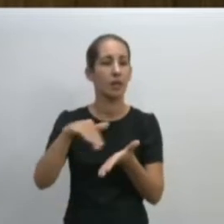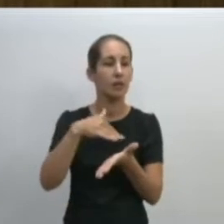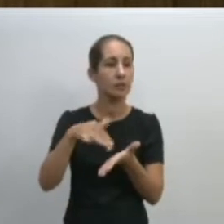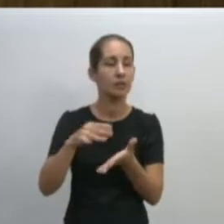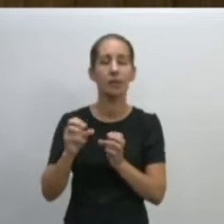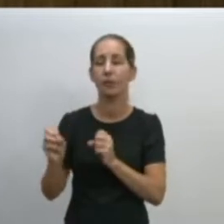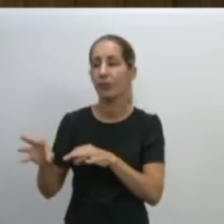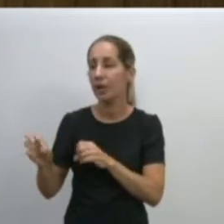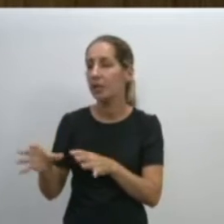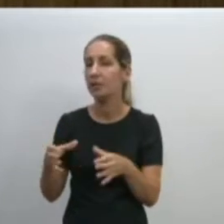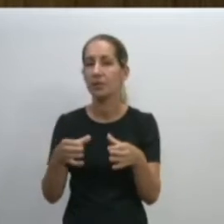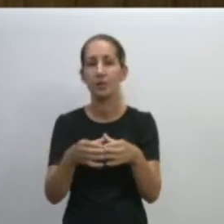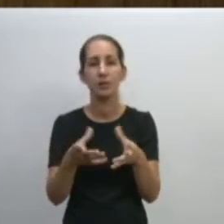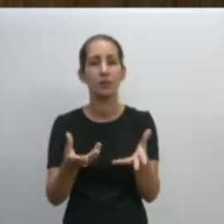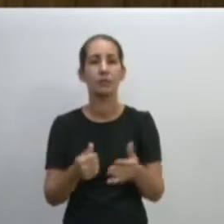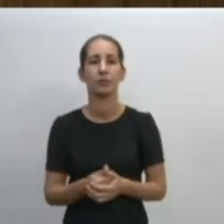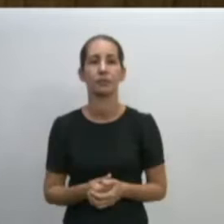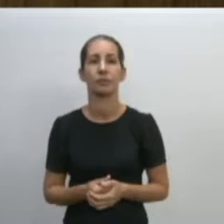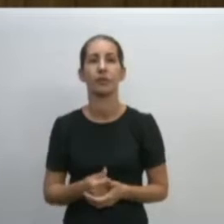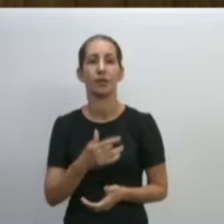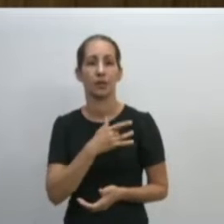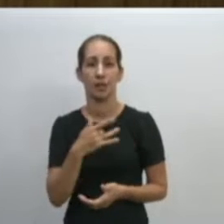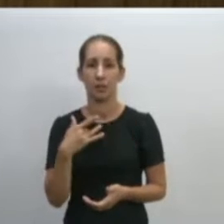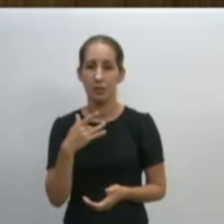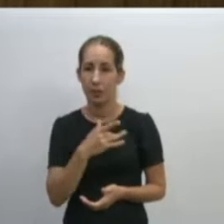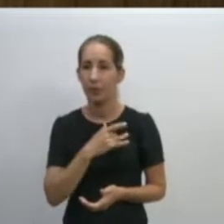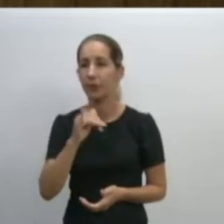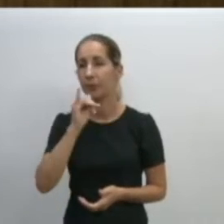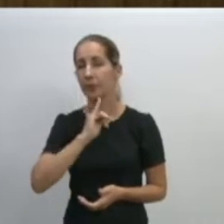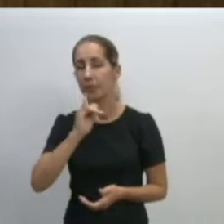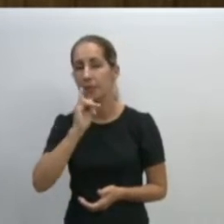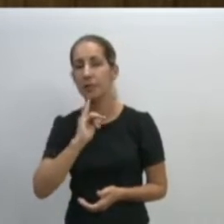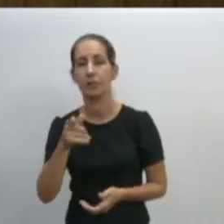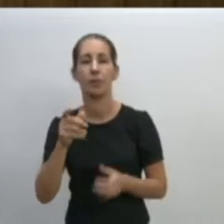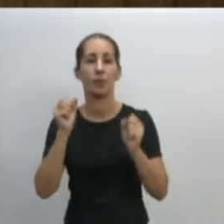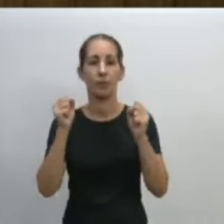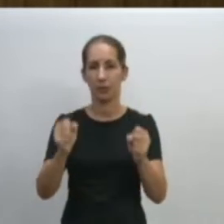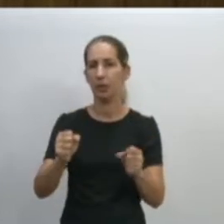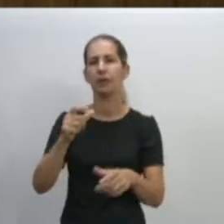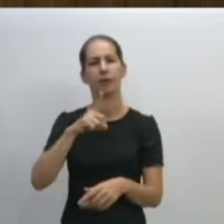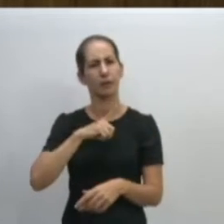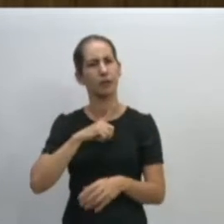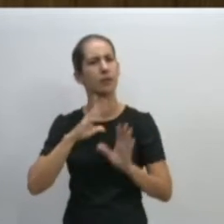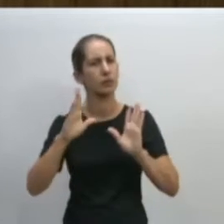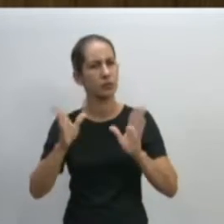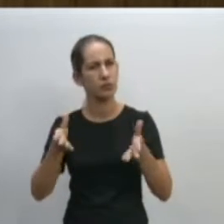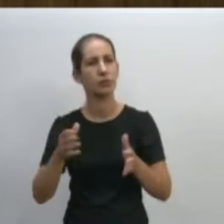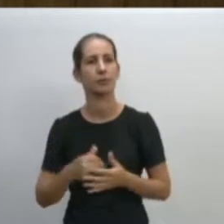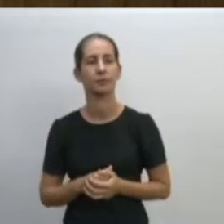educação. A gente vê que na área da saúde, né, a gente já poderia ter